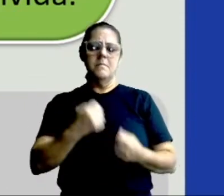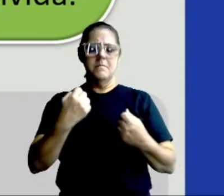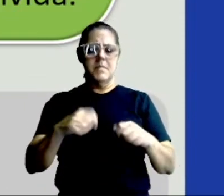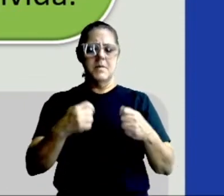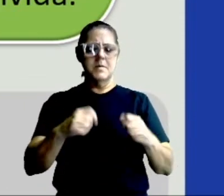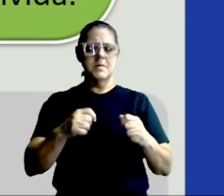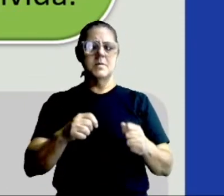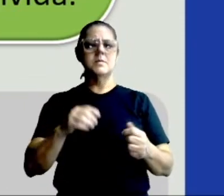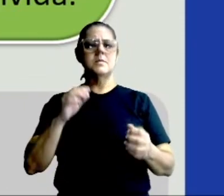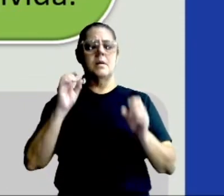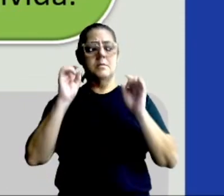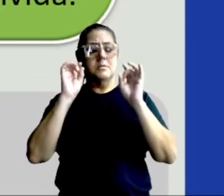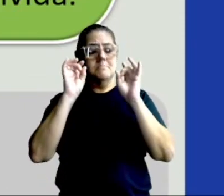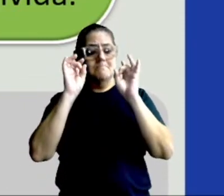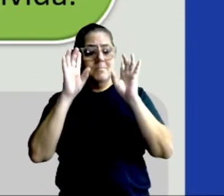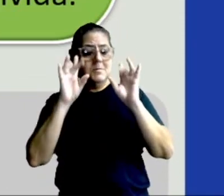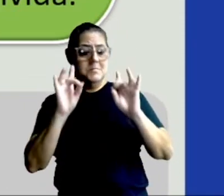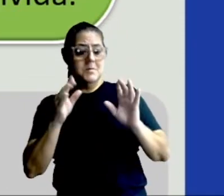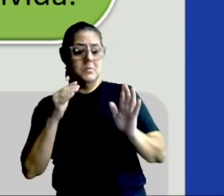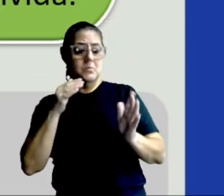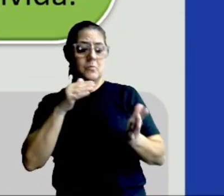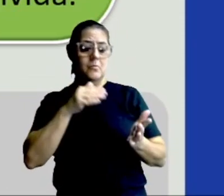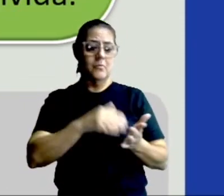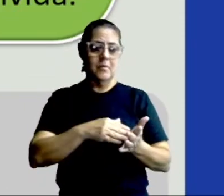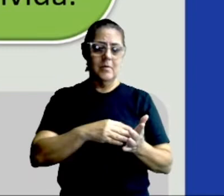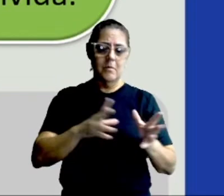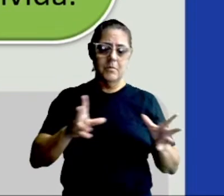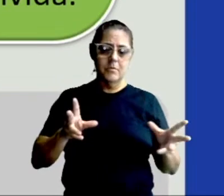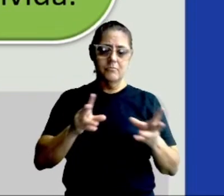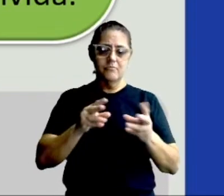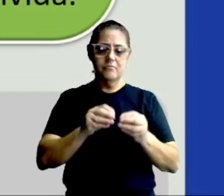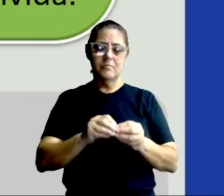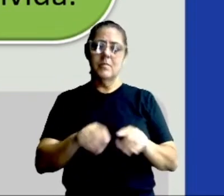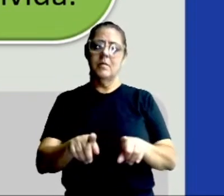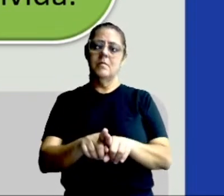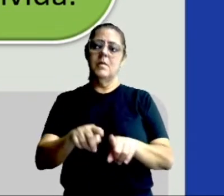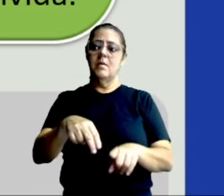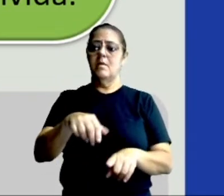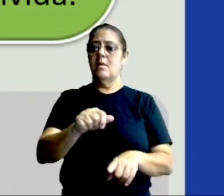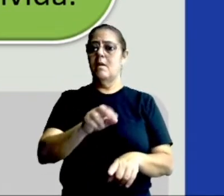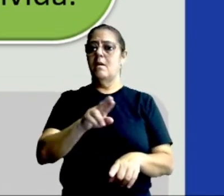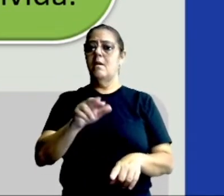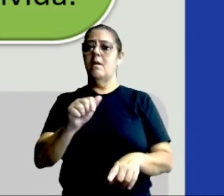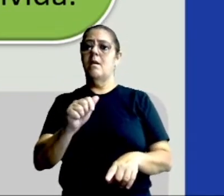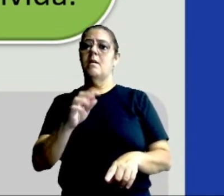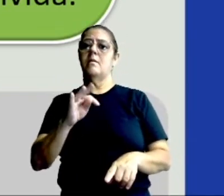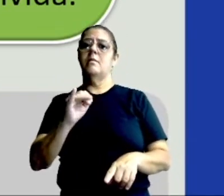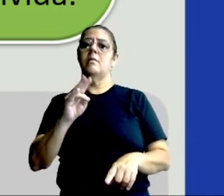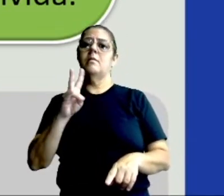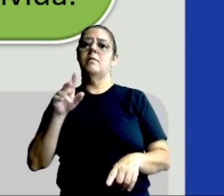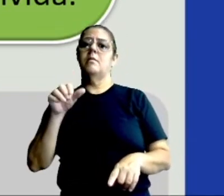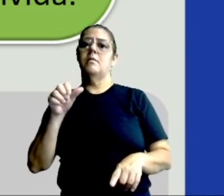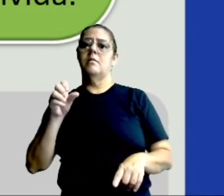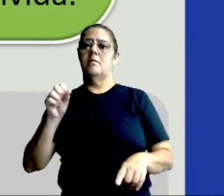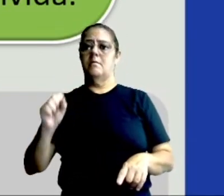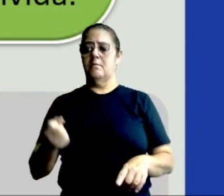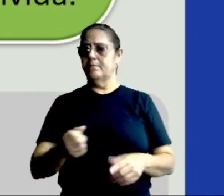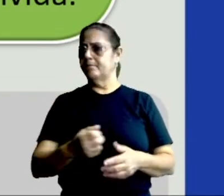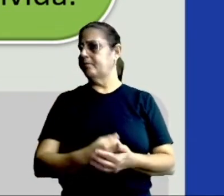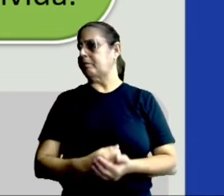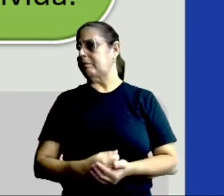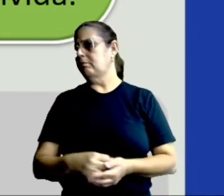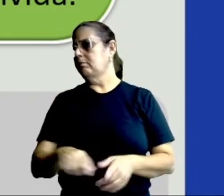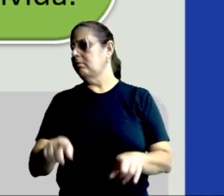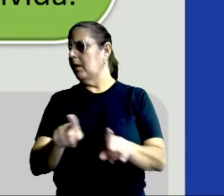também no final chamado 16v a narrativas agora eu não sei se esta ativos